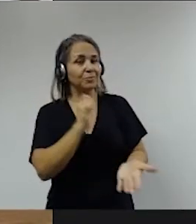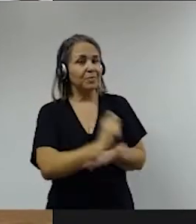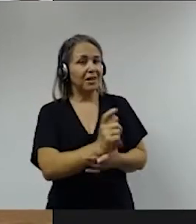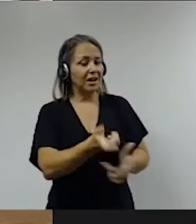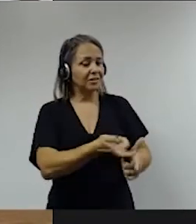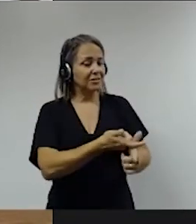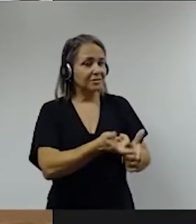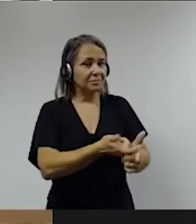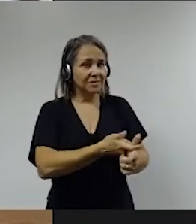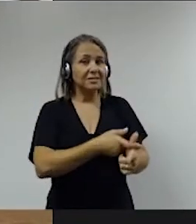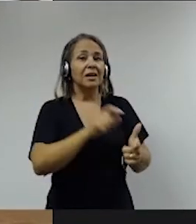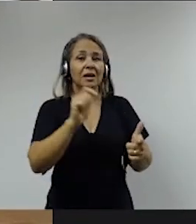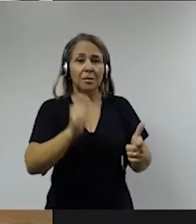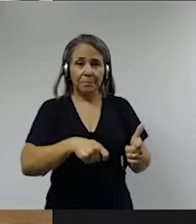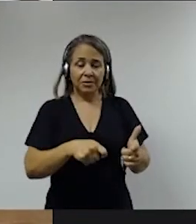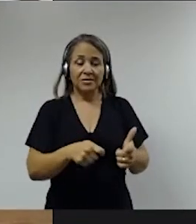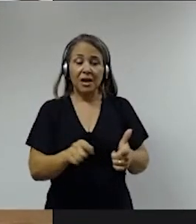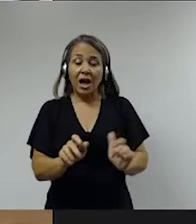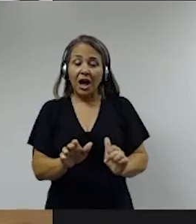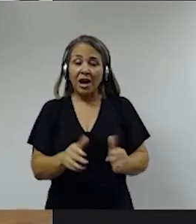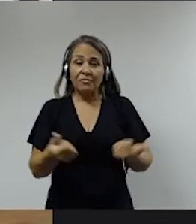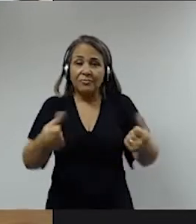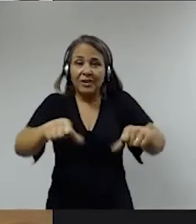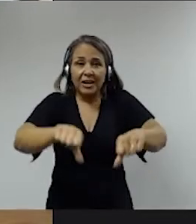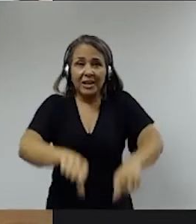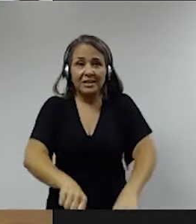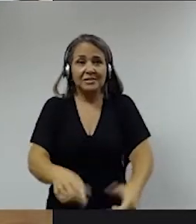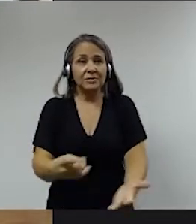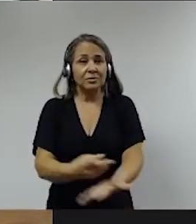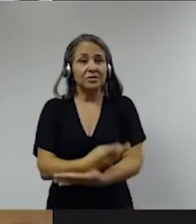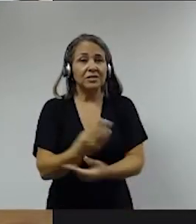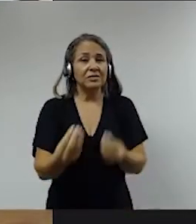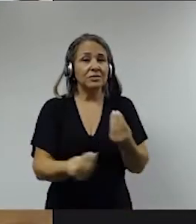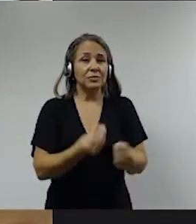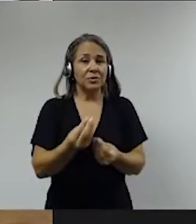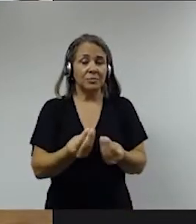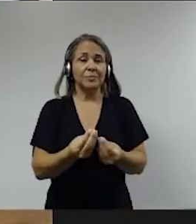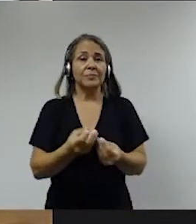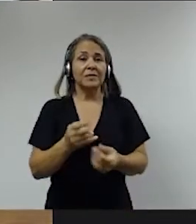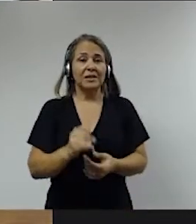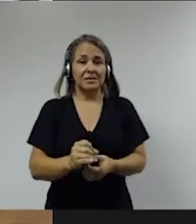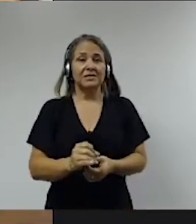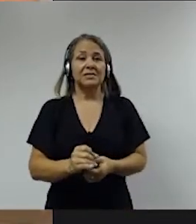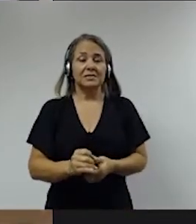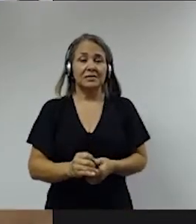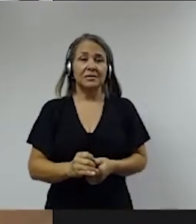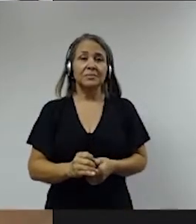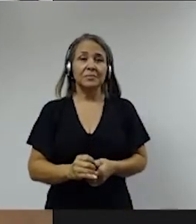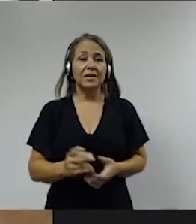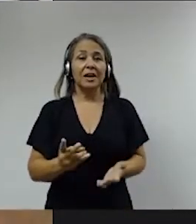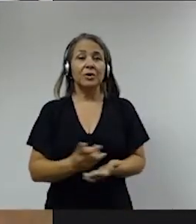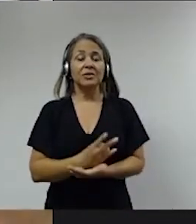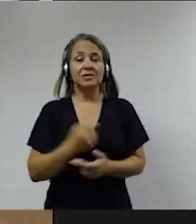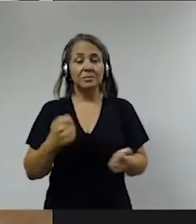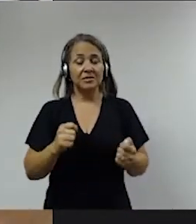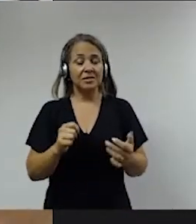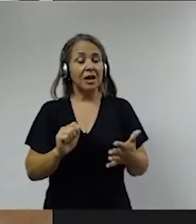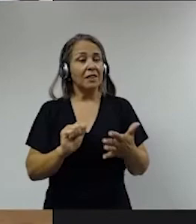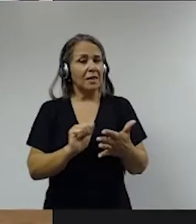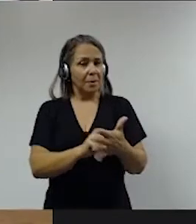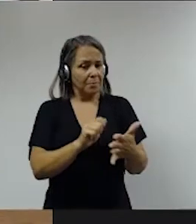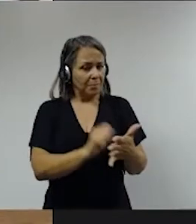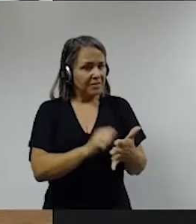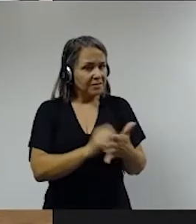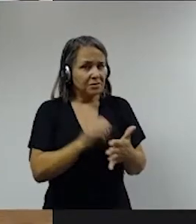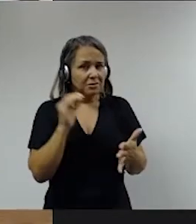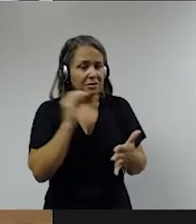que a falência seja iminente, não é simplesmente, olha, se assim continuar eu vou falir. Não, a falência tem que estar batendo na porta, tem que ser